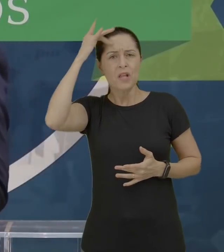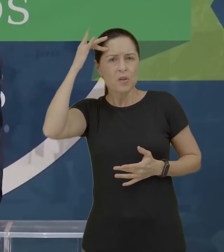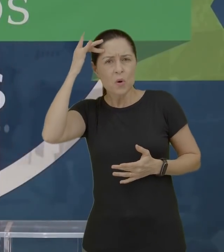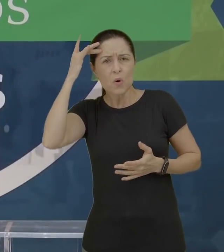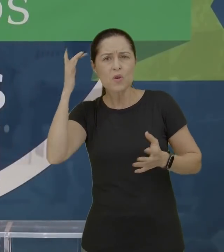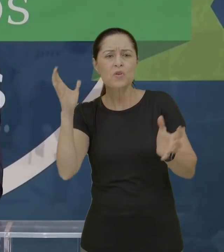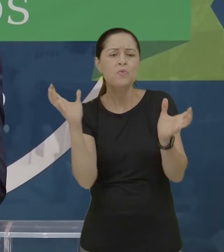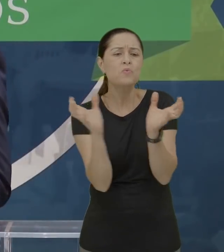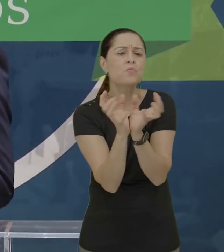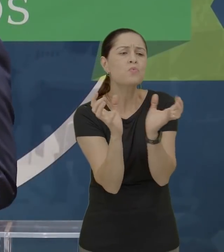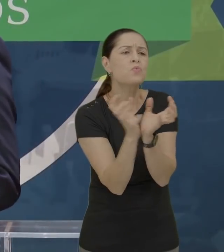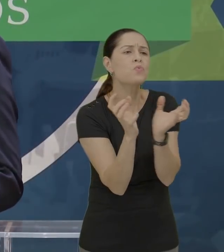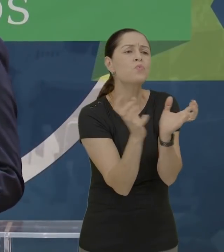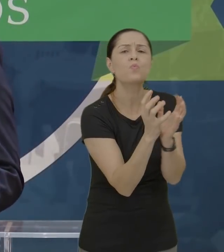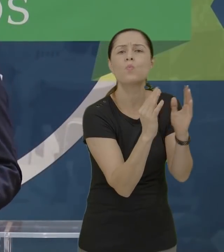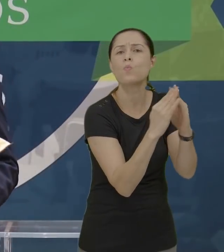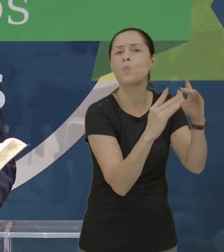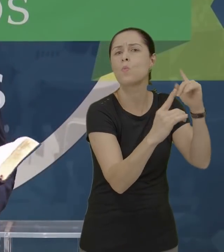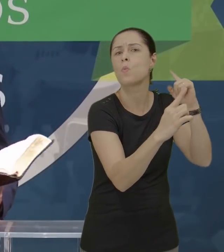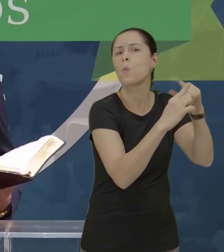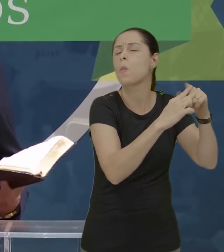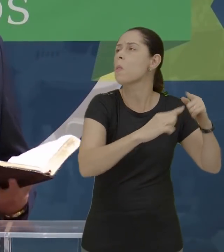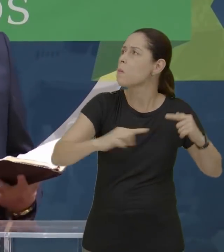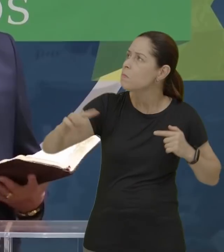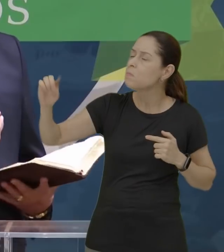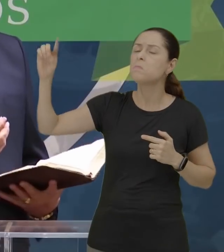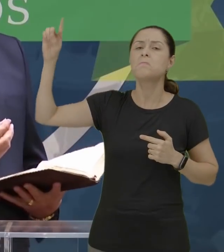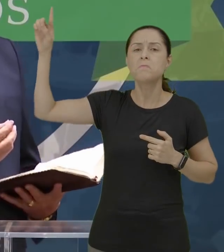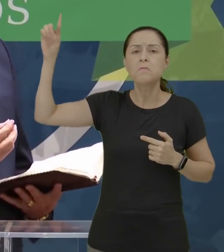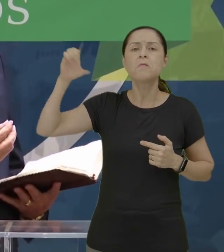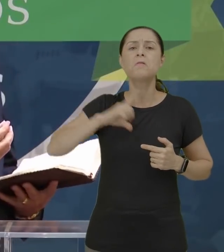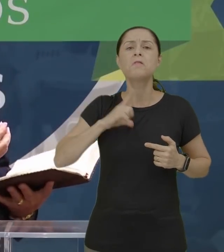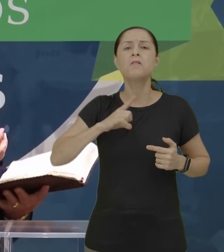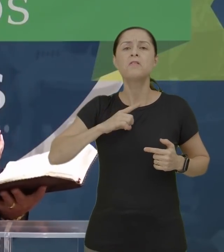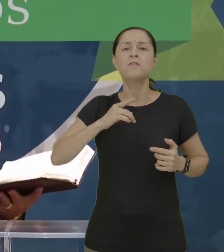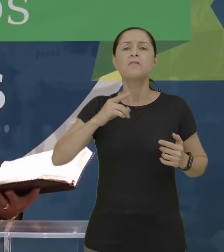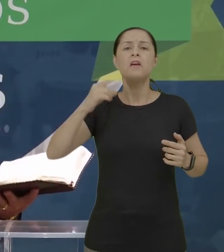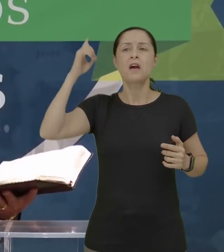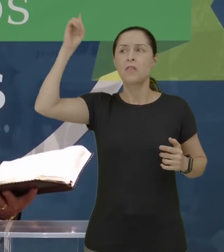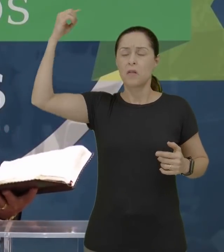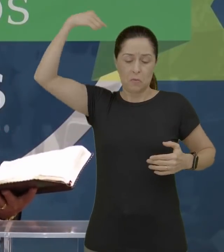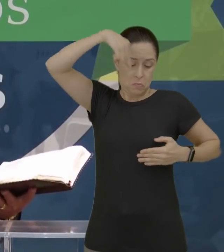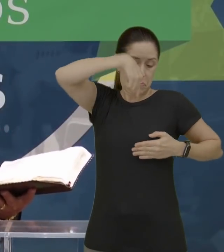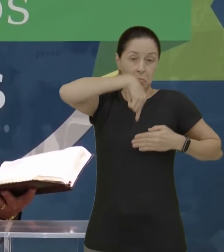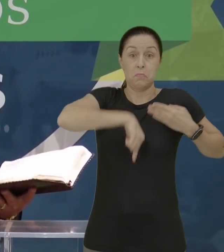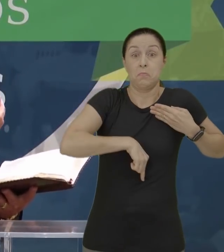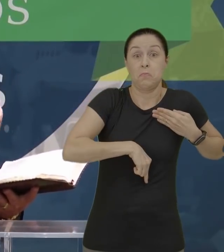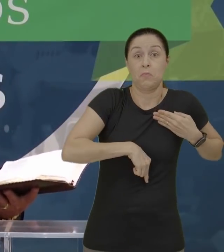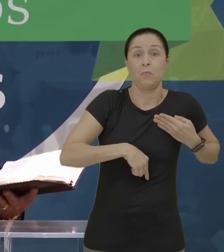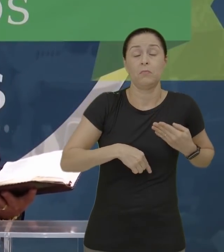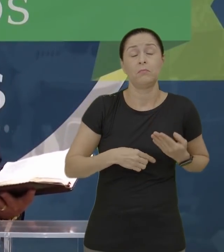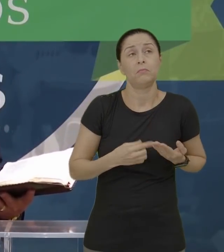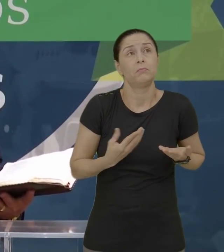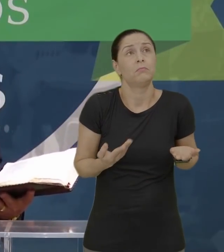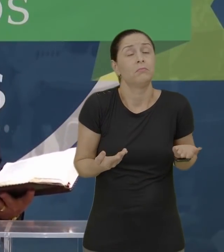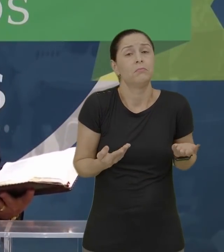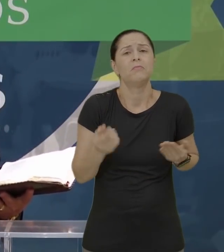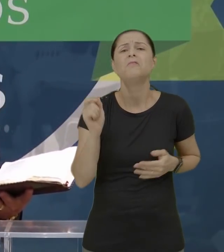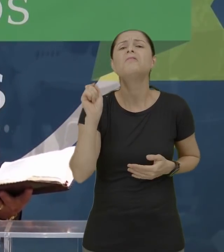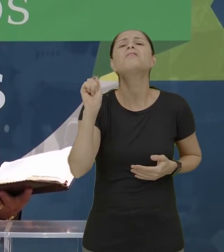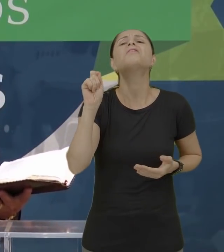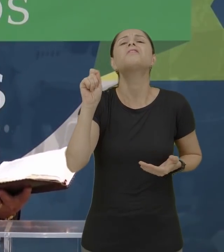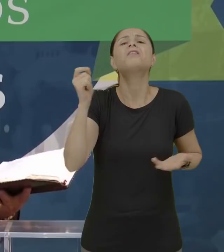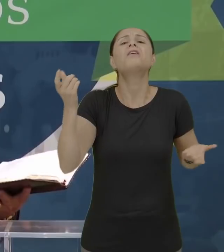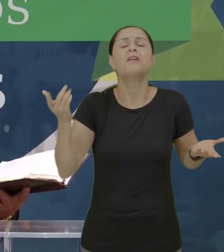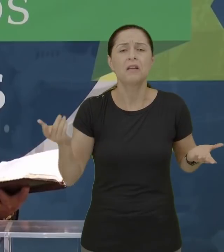Eram ovelhas? Eram templo da habitação de Deus? Ou eram apenas pessoas